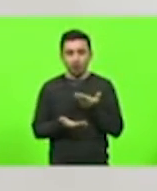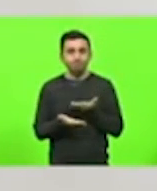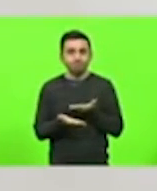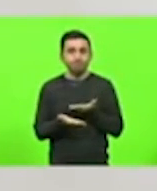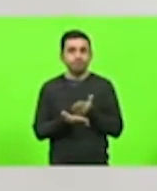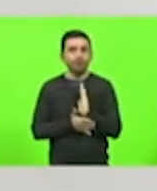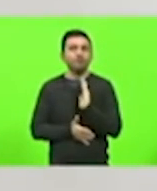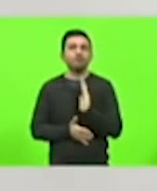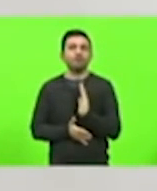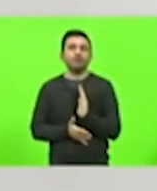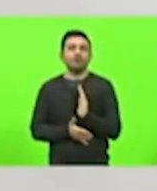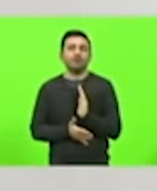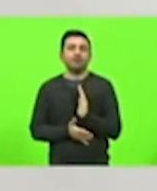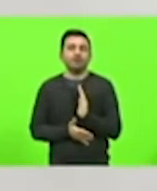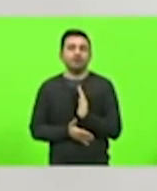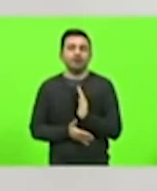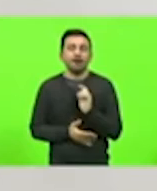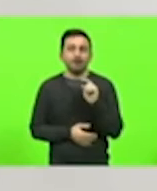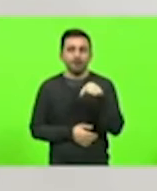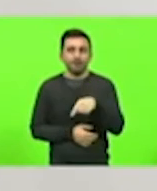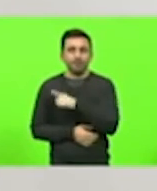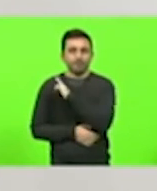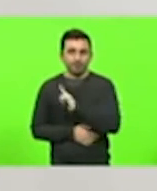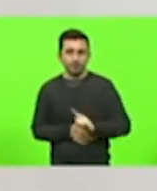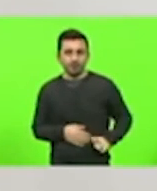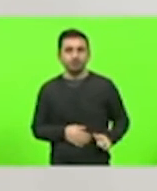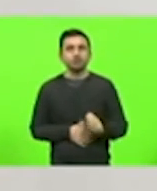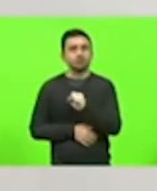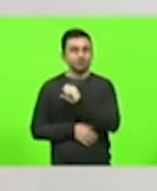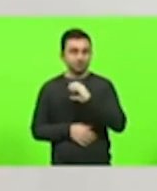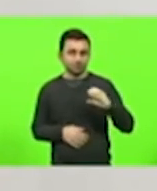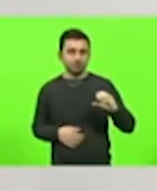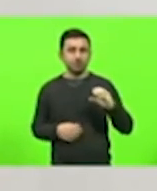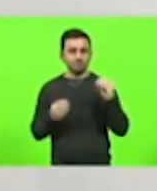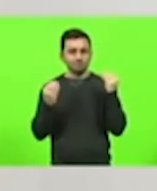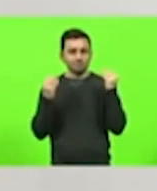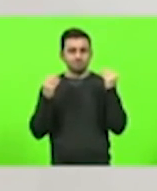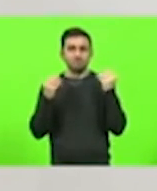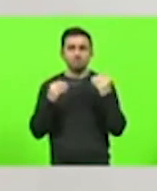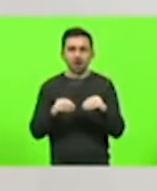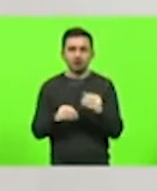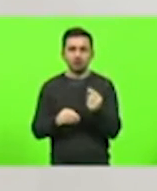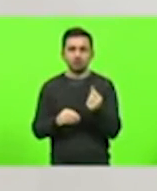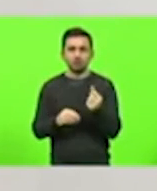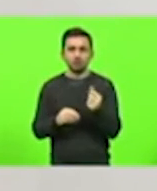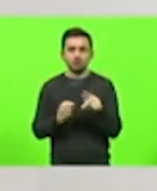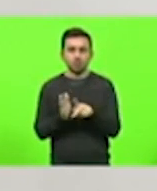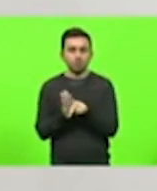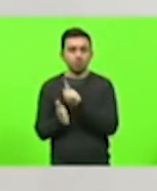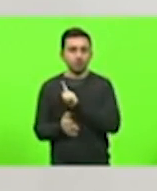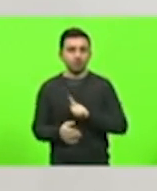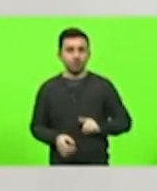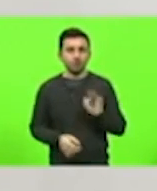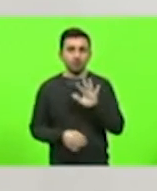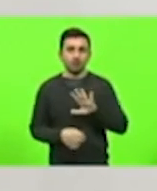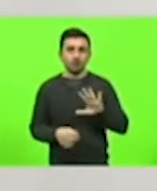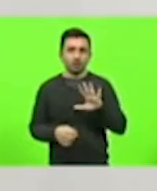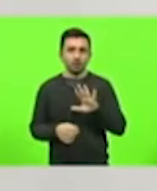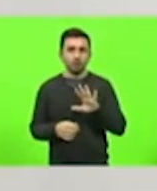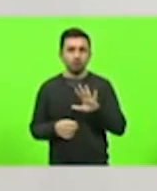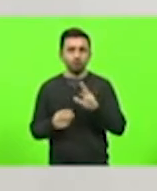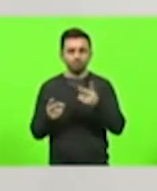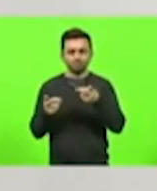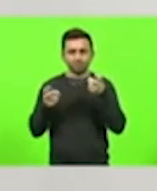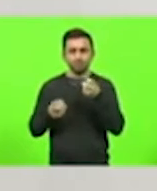aqui o que o governo de Santa Catarina colocasse recursos nas obras federais notadamente na